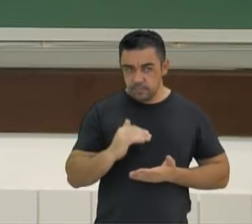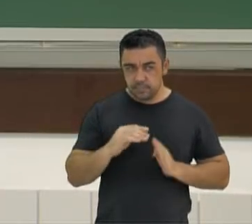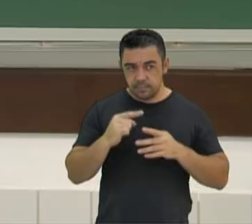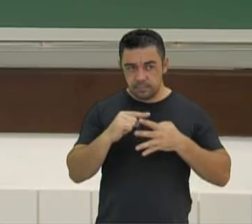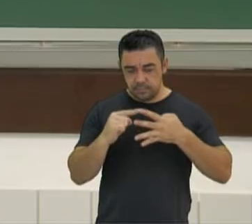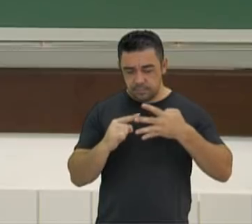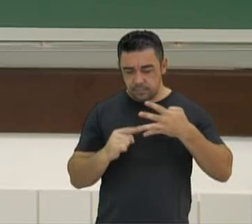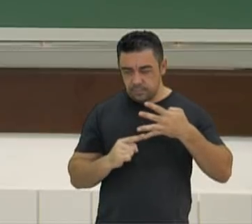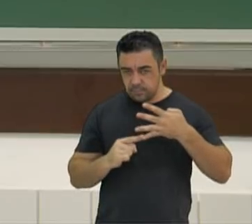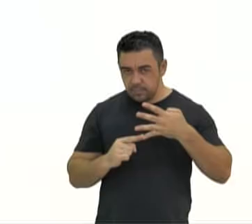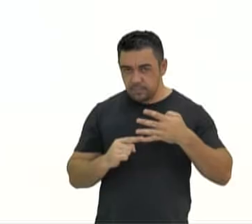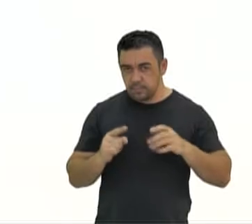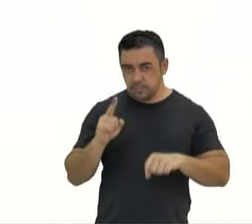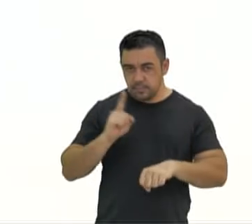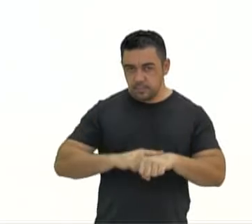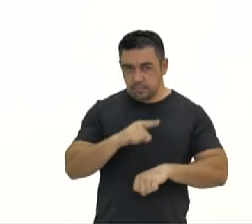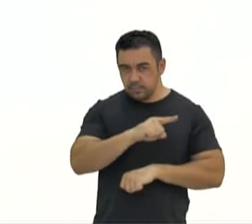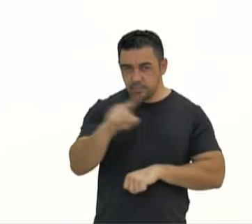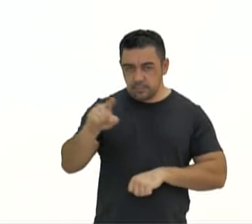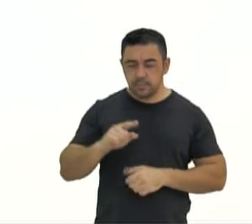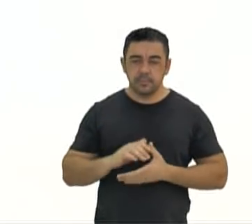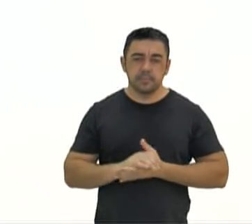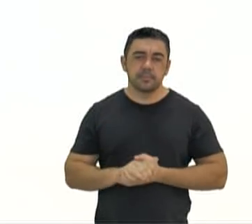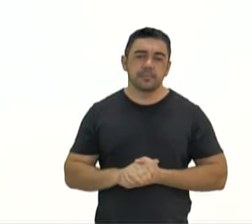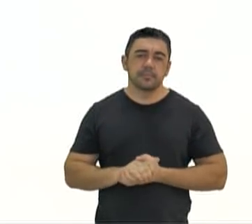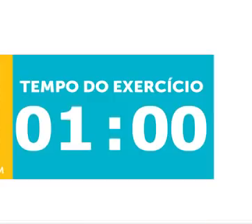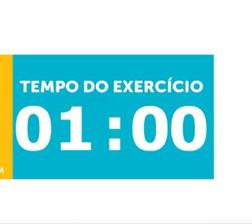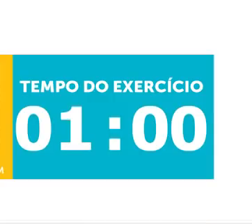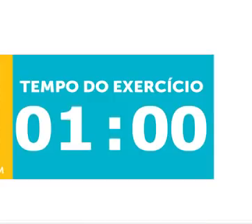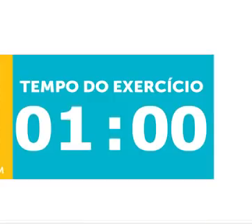estou pedindo, tá bom? Tempo para vocês.